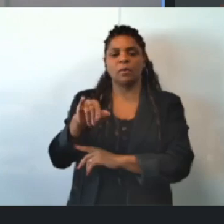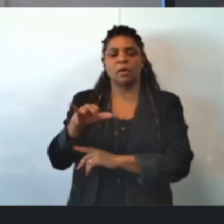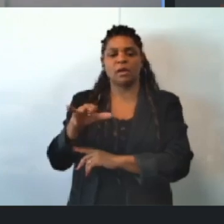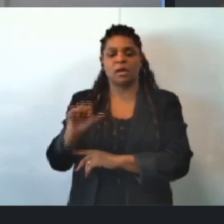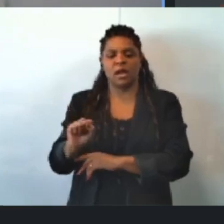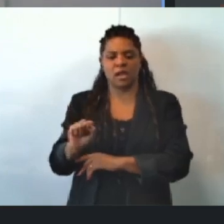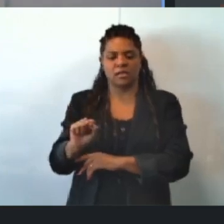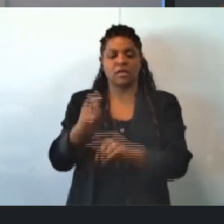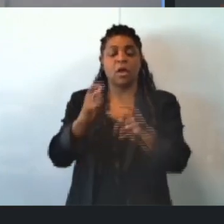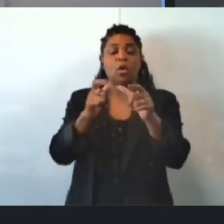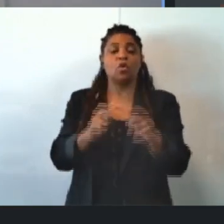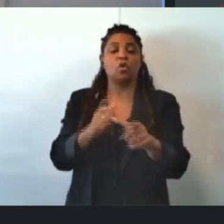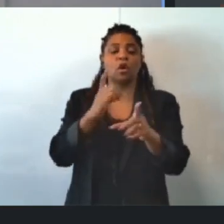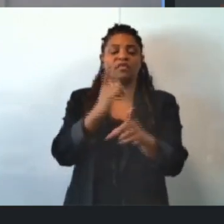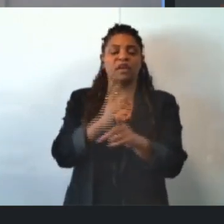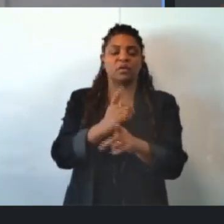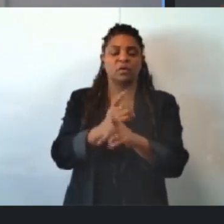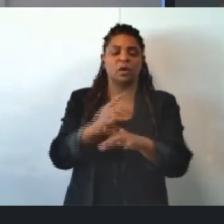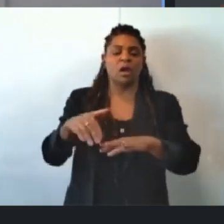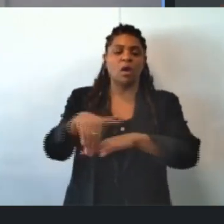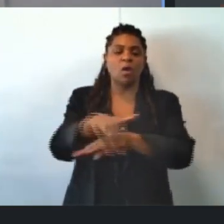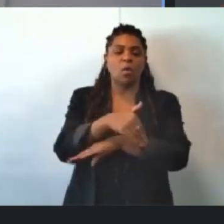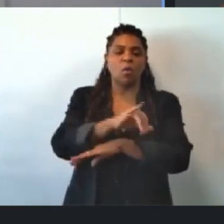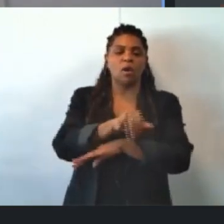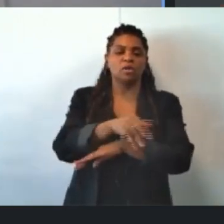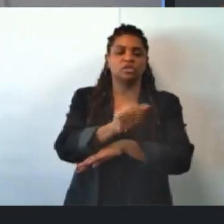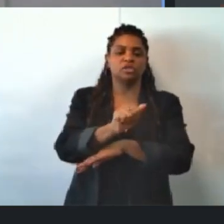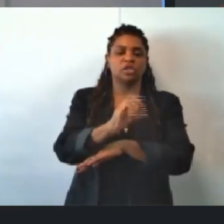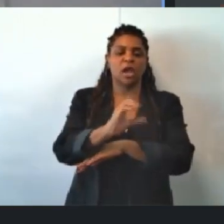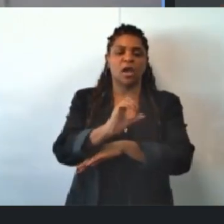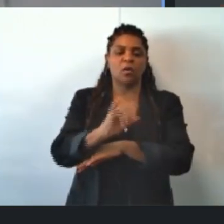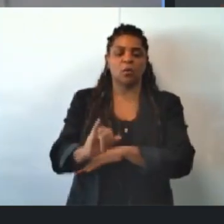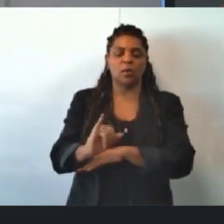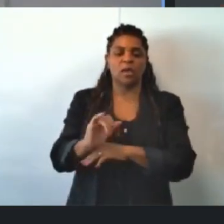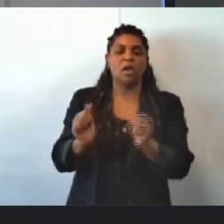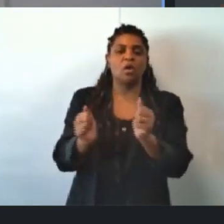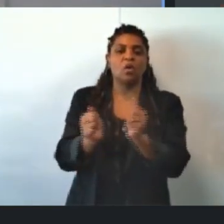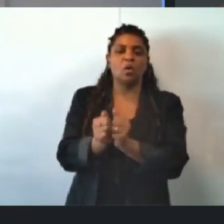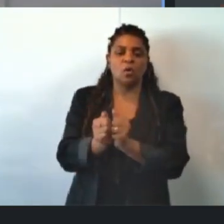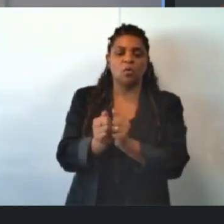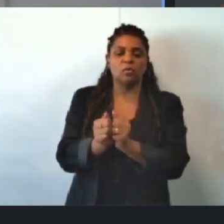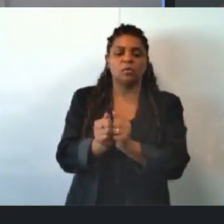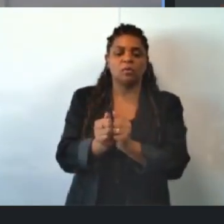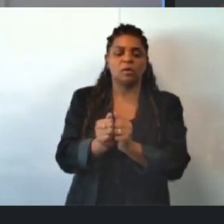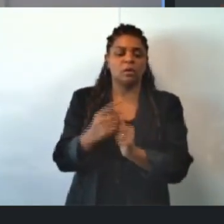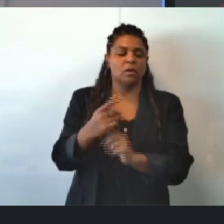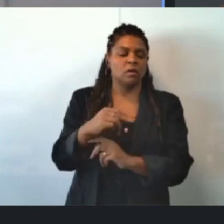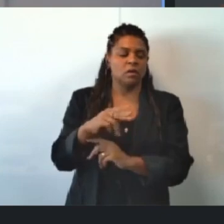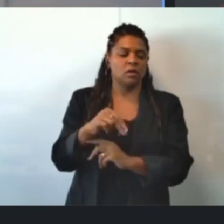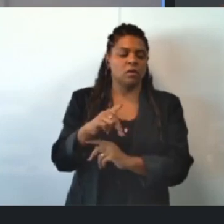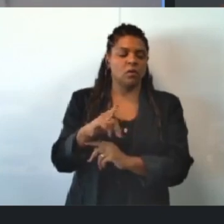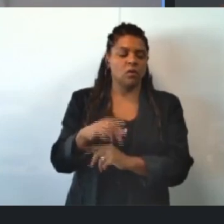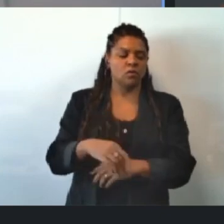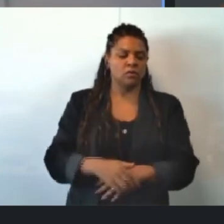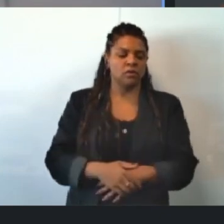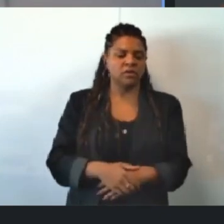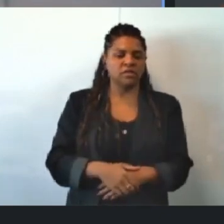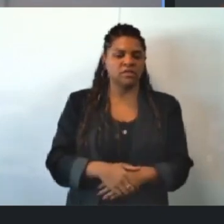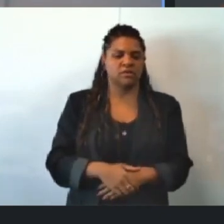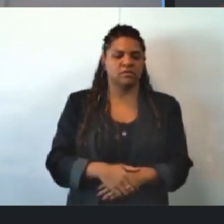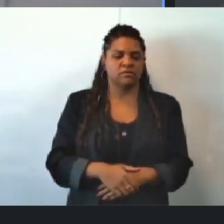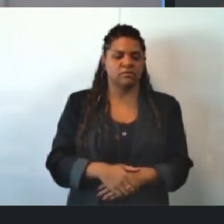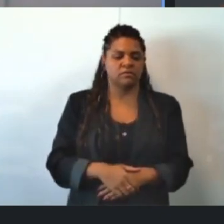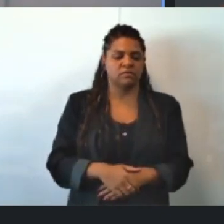Local de encontro é na rua Guapuí com a Avenida Prudente Moraes no Luxemburgo, de autoria da vereadora Fernanda Pereira Altoé. Em